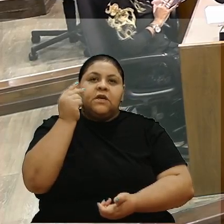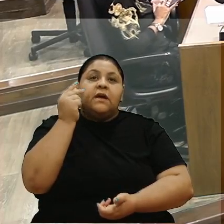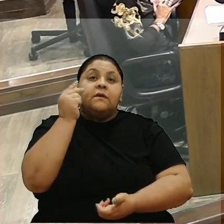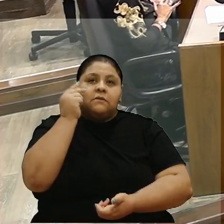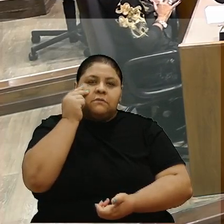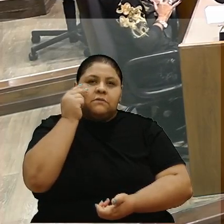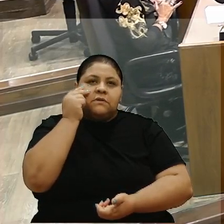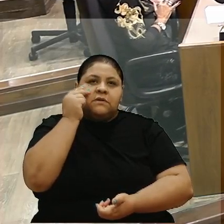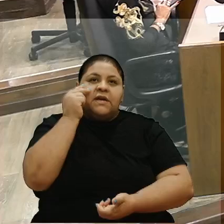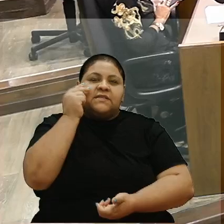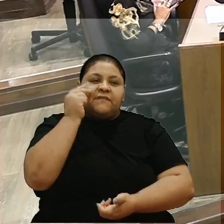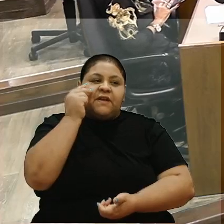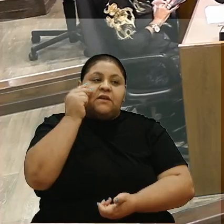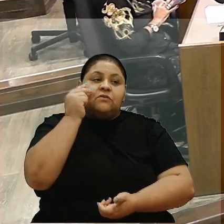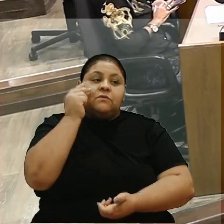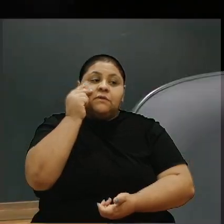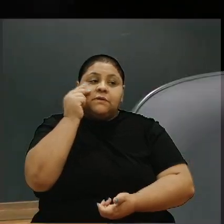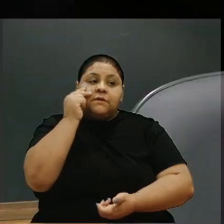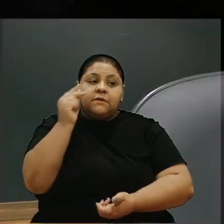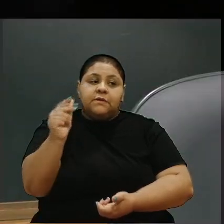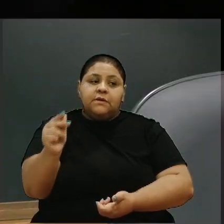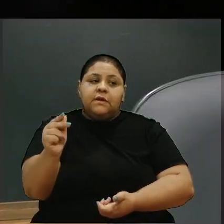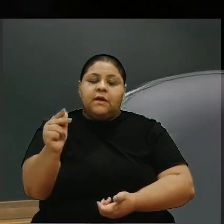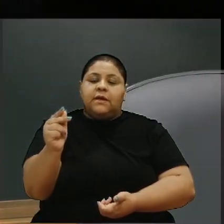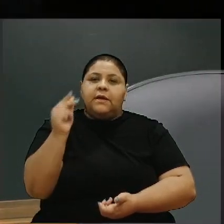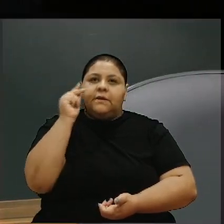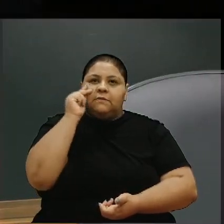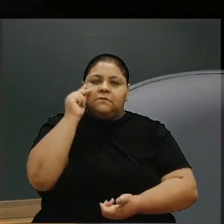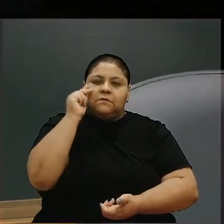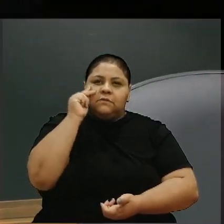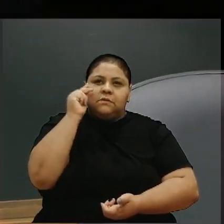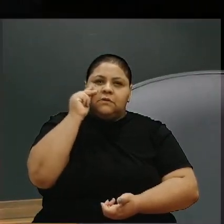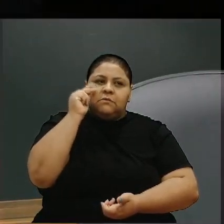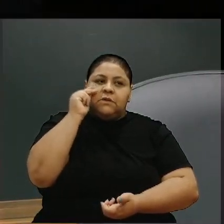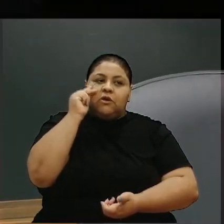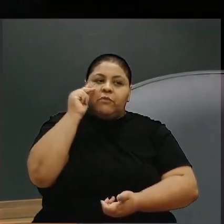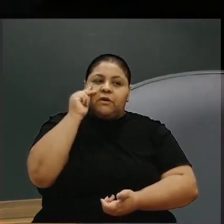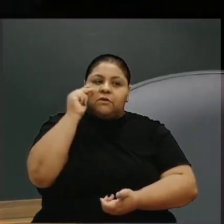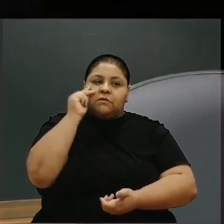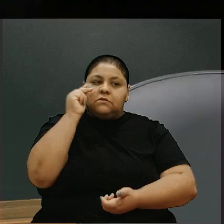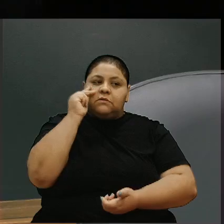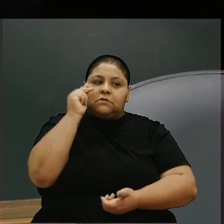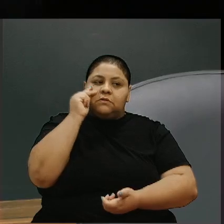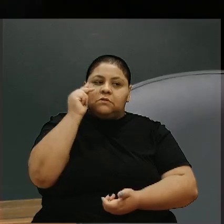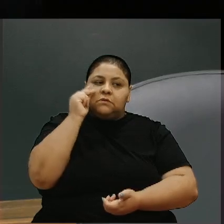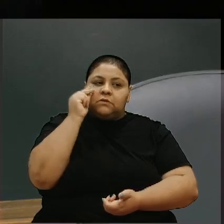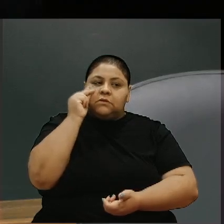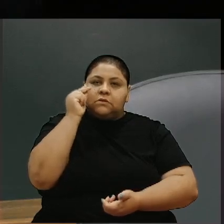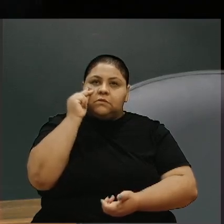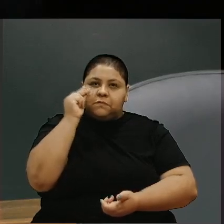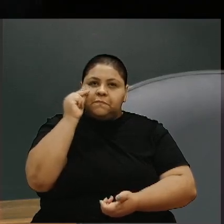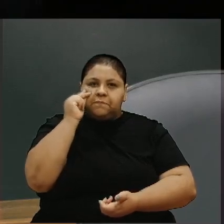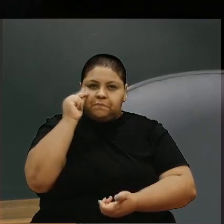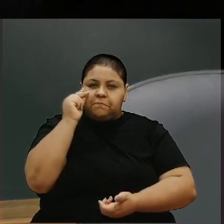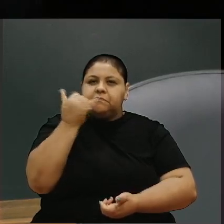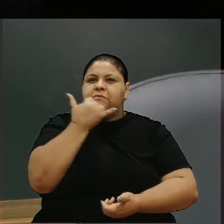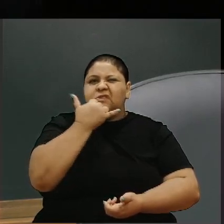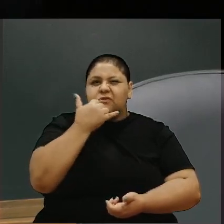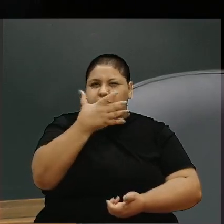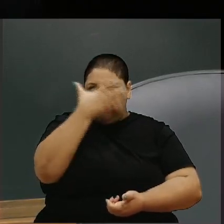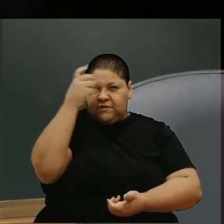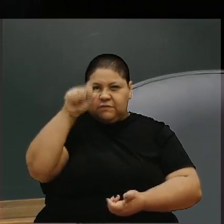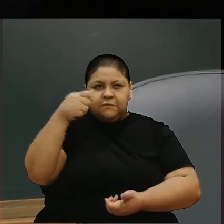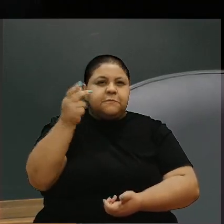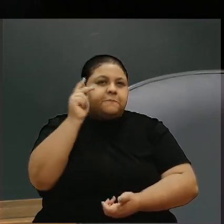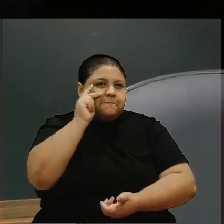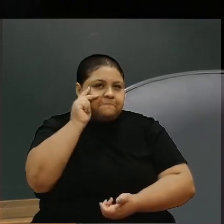do objeto do pedido de informação. A gente debateu aqui a ineficiência do servidor ou eficiência do servidor, mas o que a